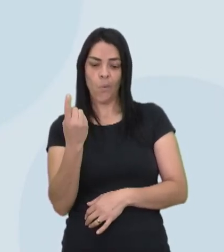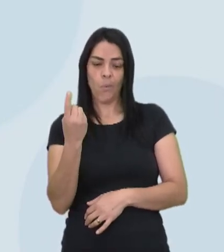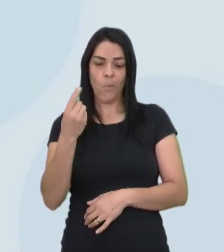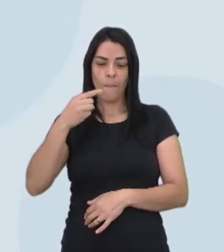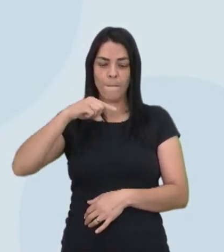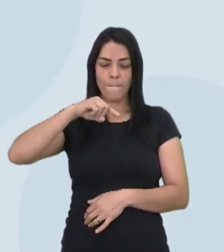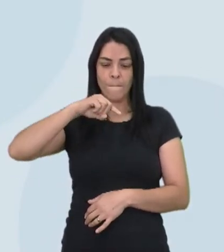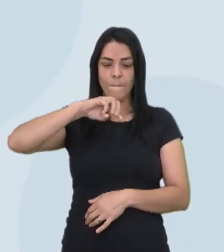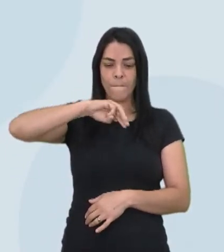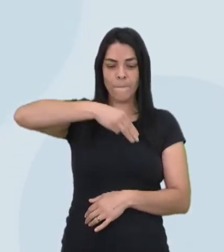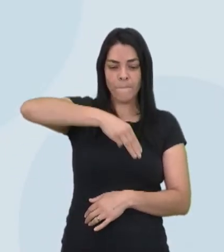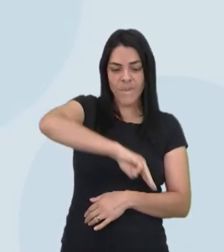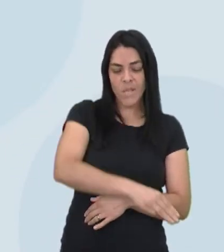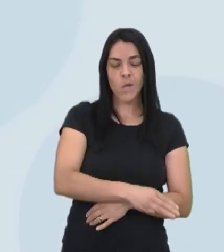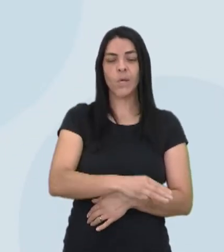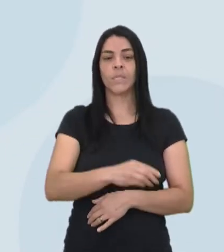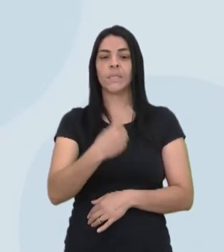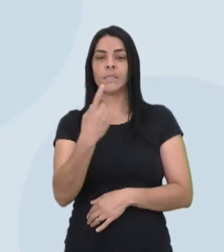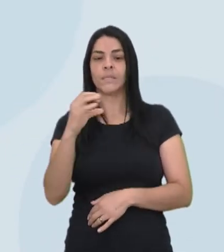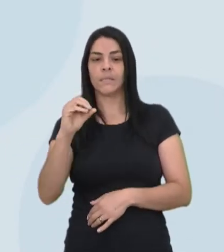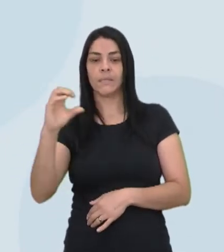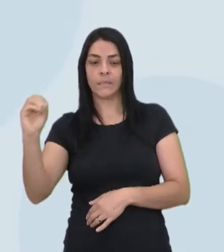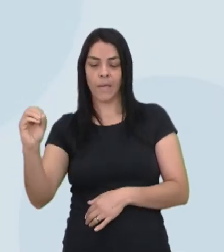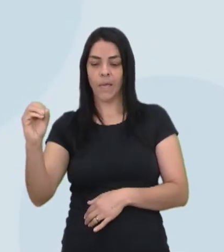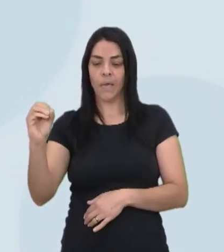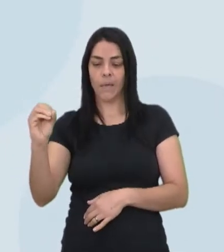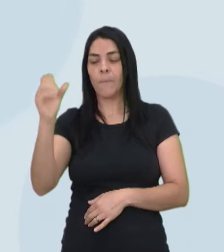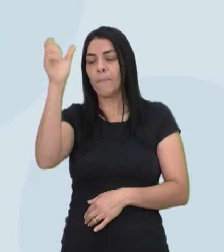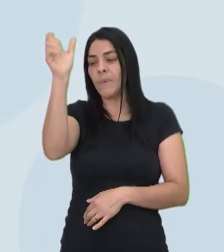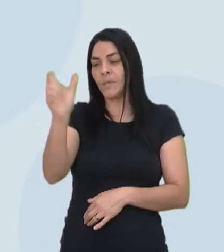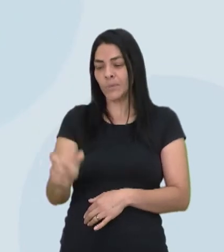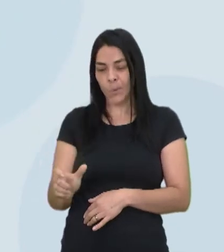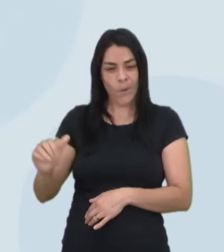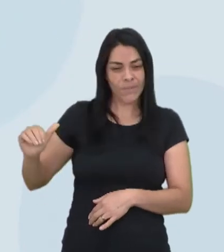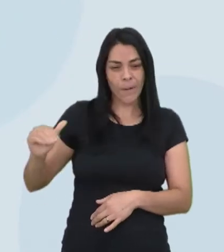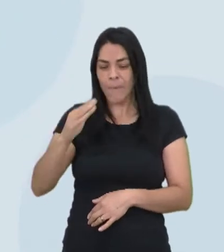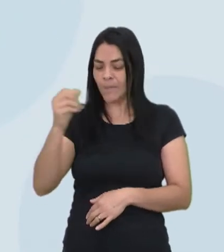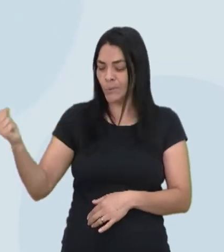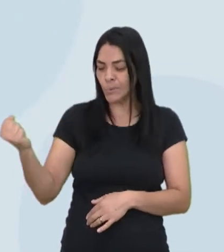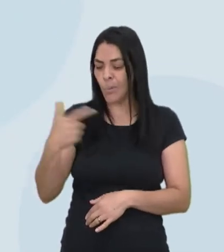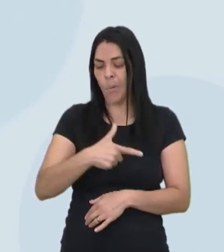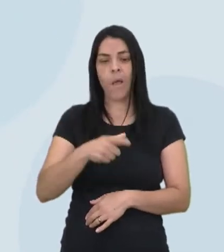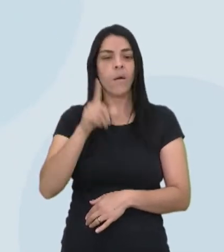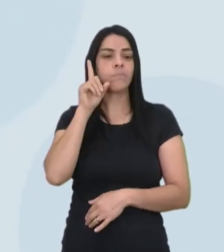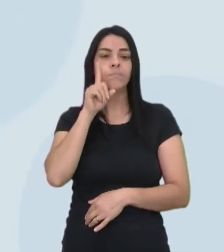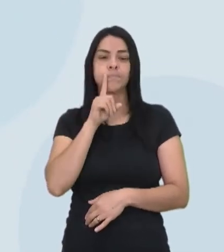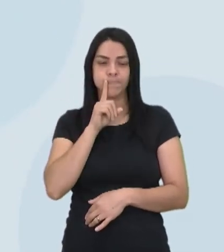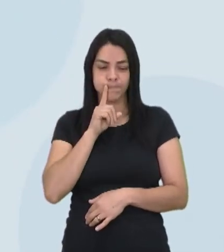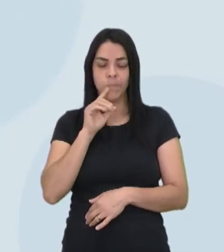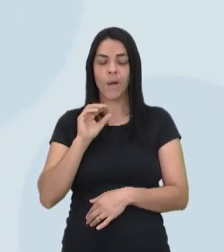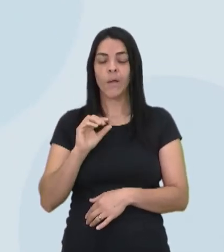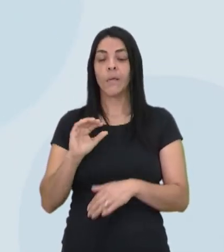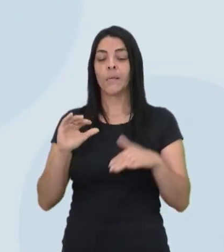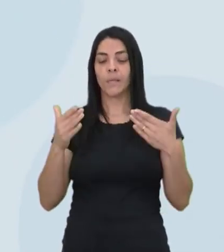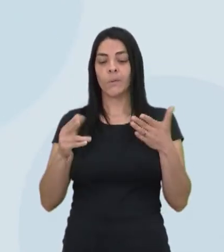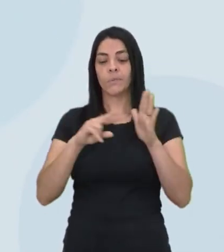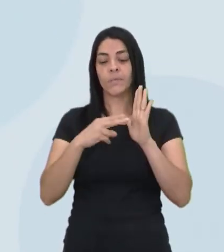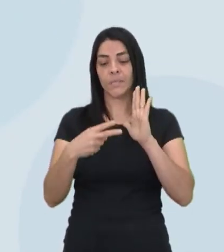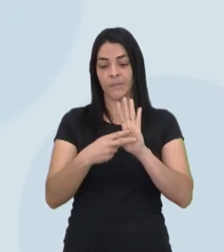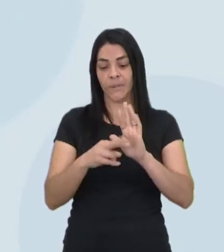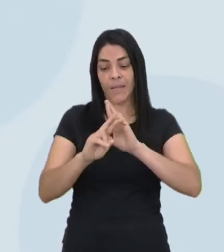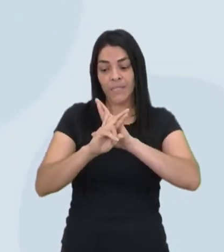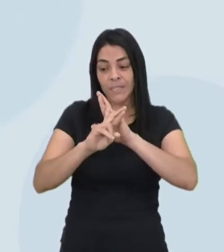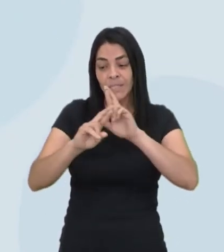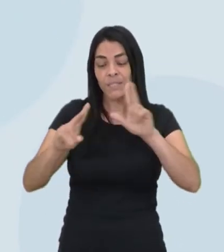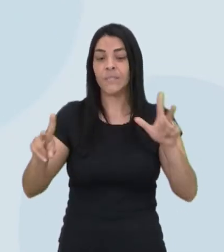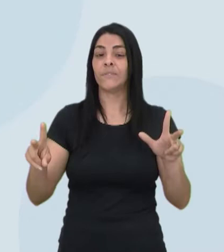de pessoas a mais do que o terceiro colocado, que é os Estados Unidos. Isso já demonstra o tamanho da diferença, né, e o